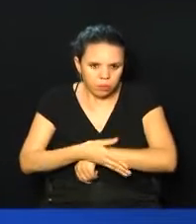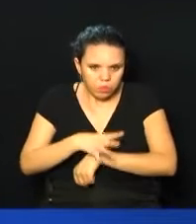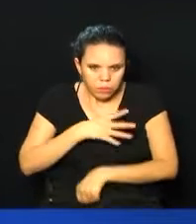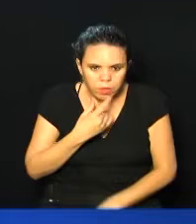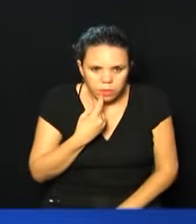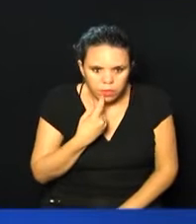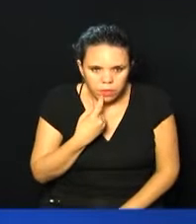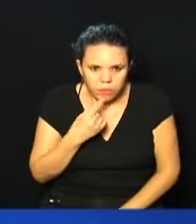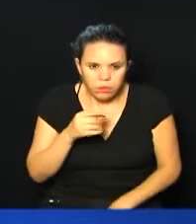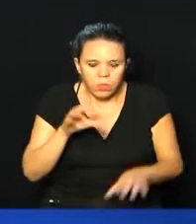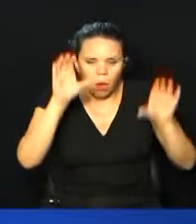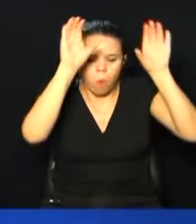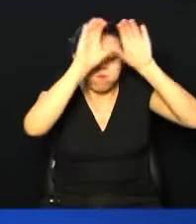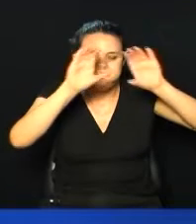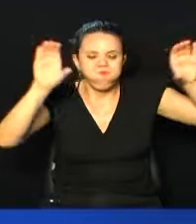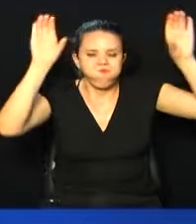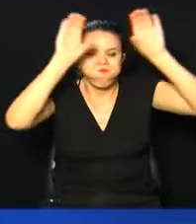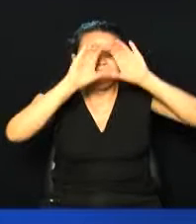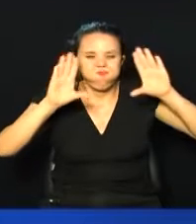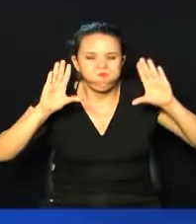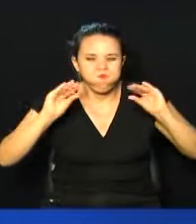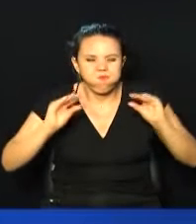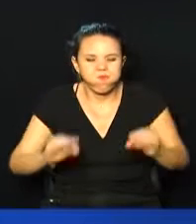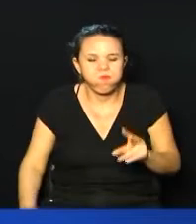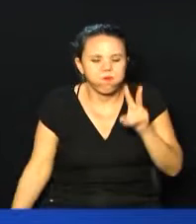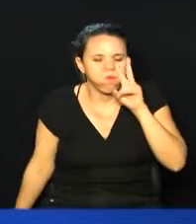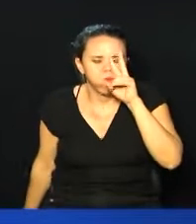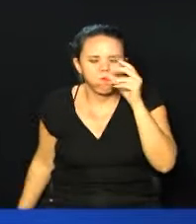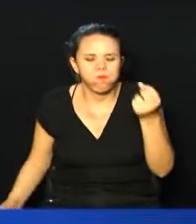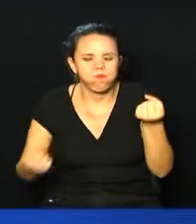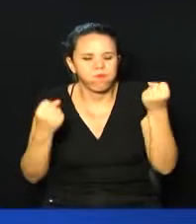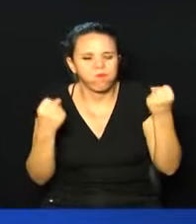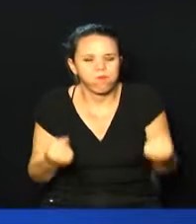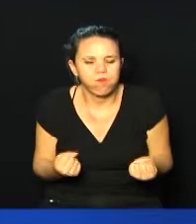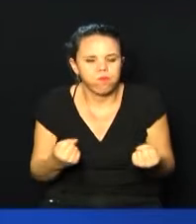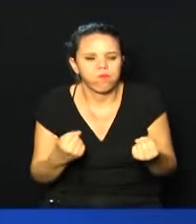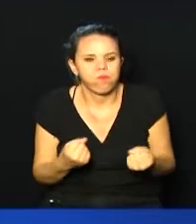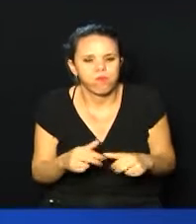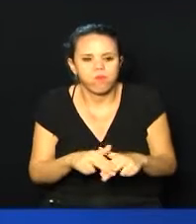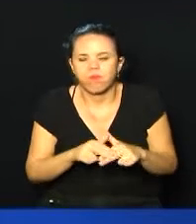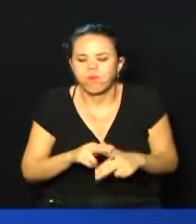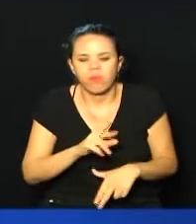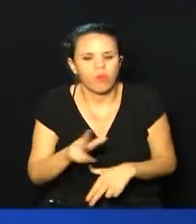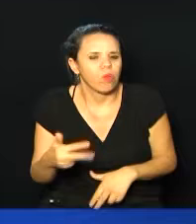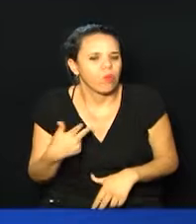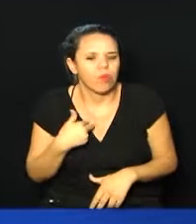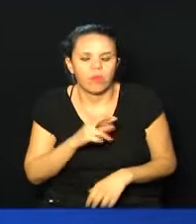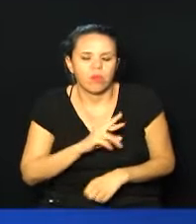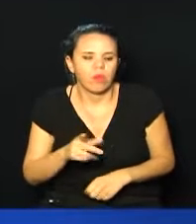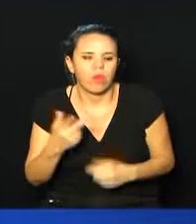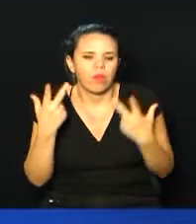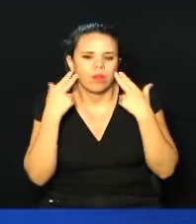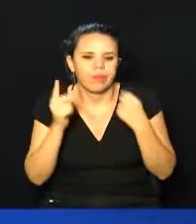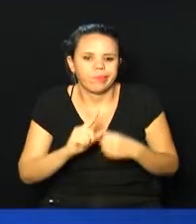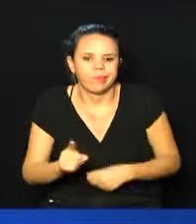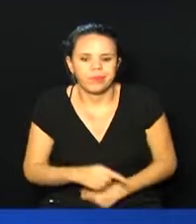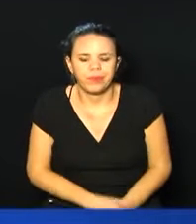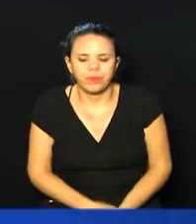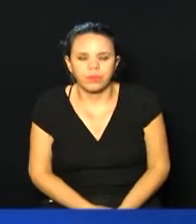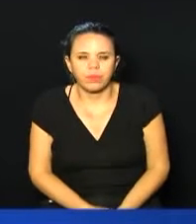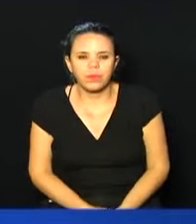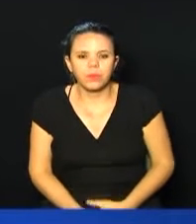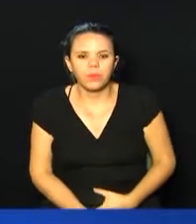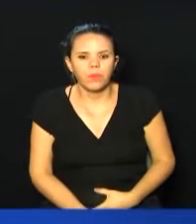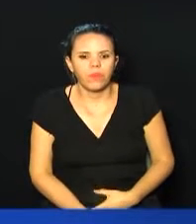então a formação dessas nuvens intensas. E isso pode ocorrer, não é uma situação tão comum, haja vista